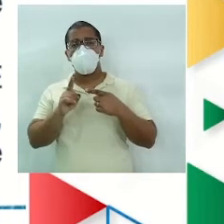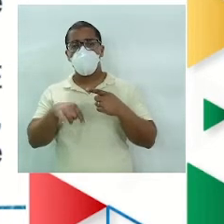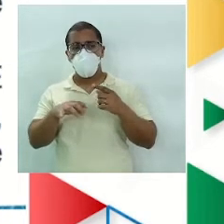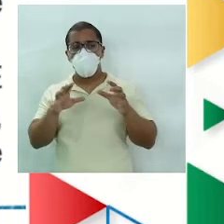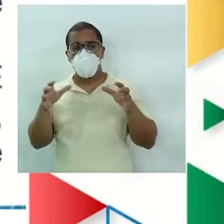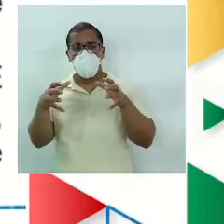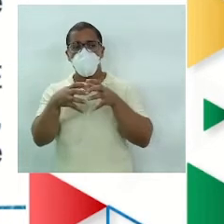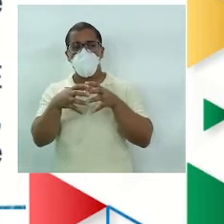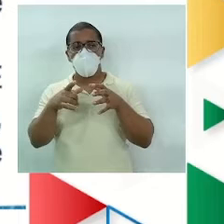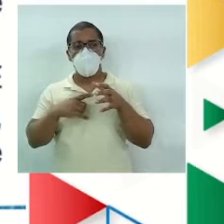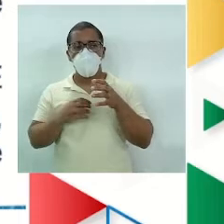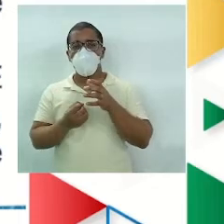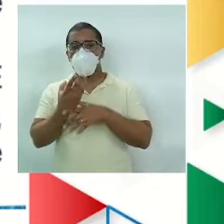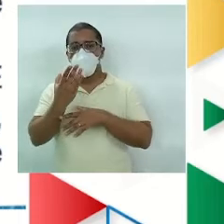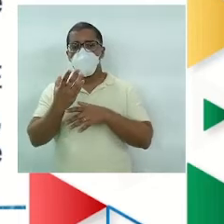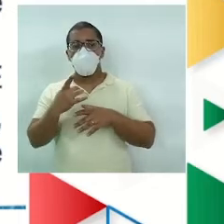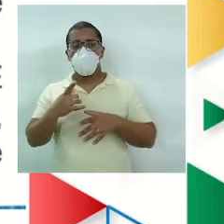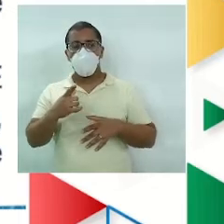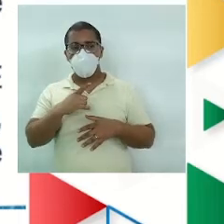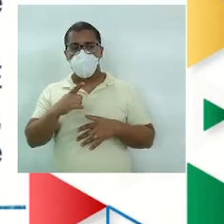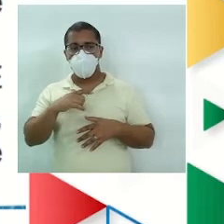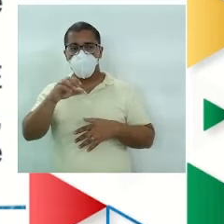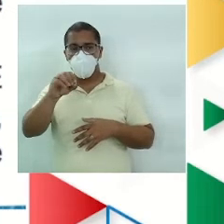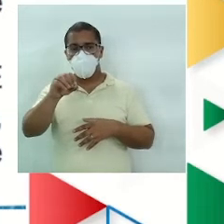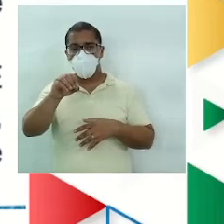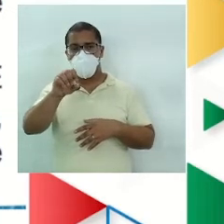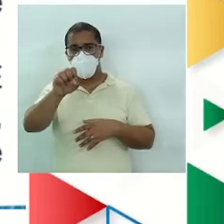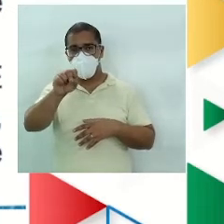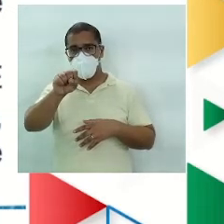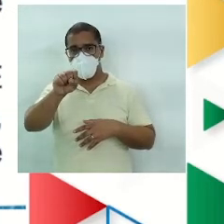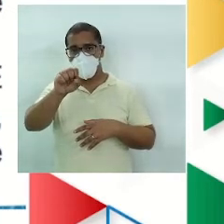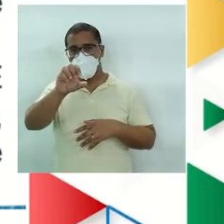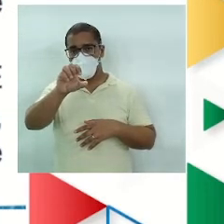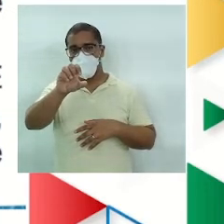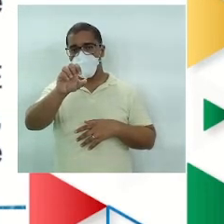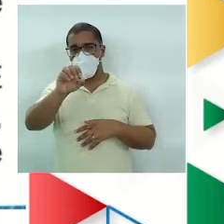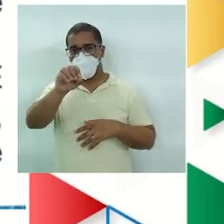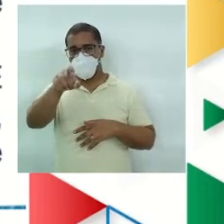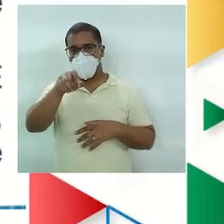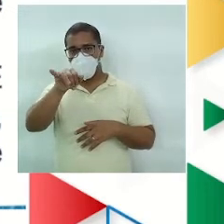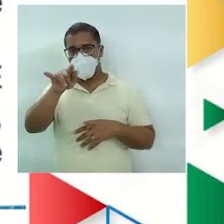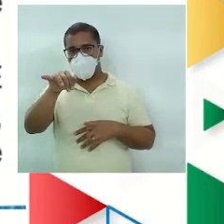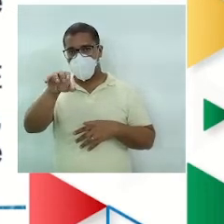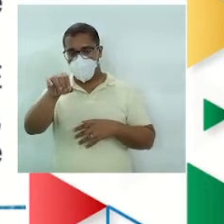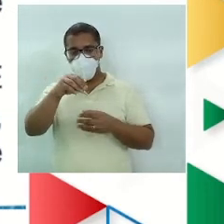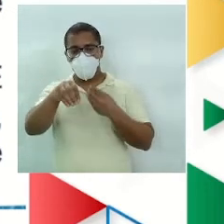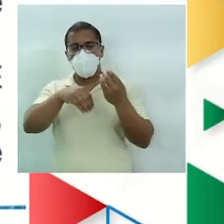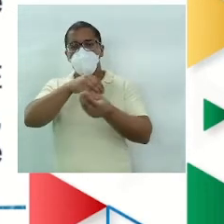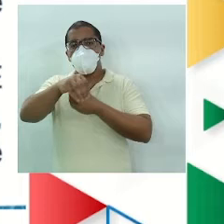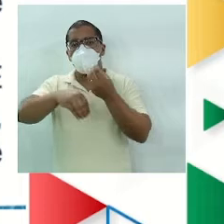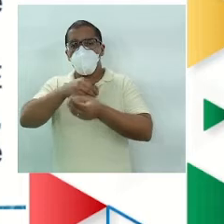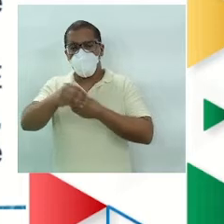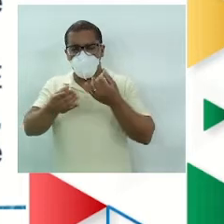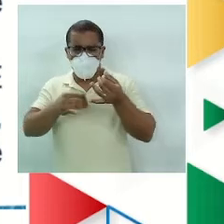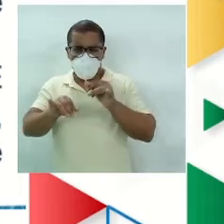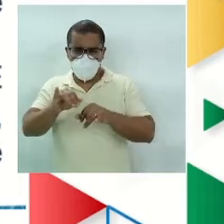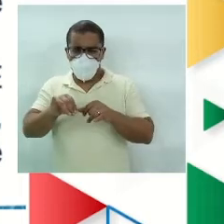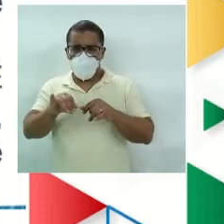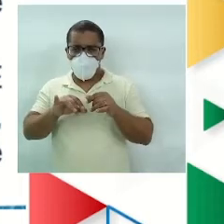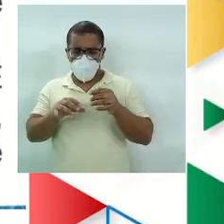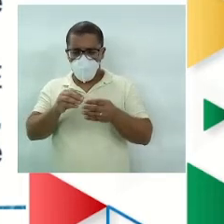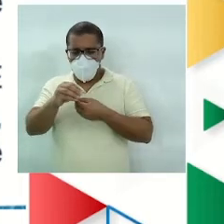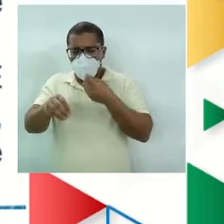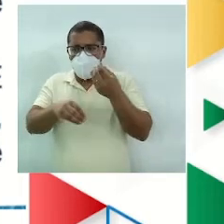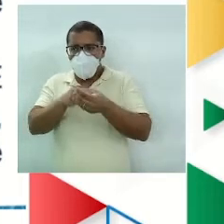compostos formados pela combinação de oxigênio com nitrogênio. Uma reação química acontece com oxigênio e